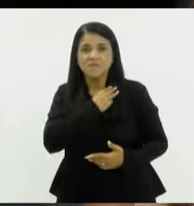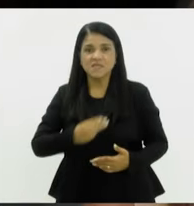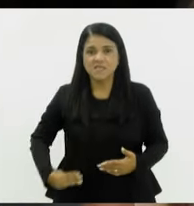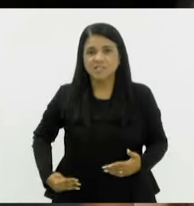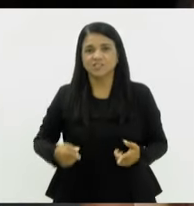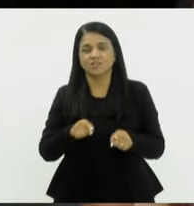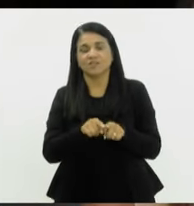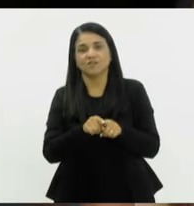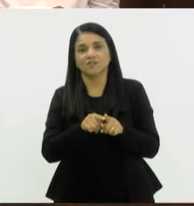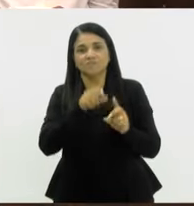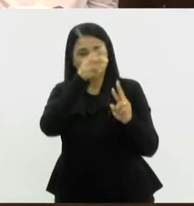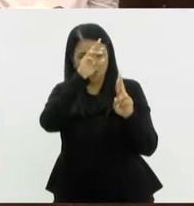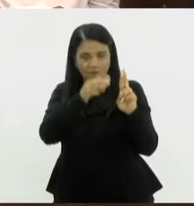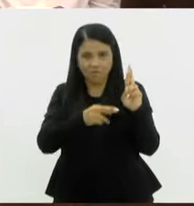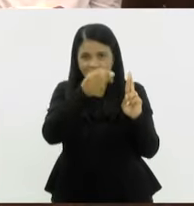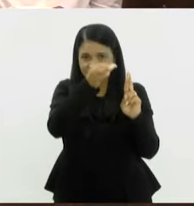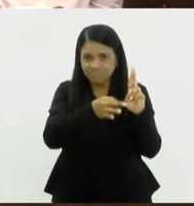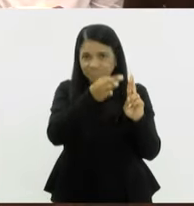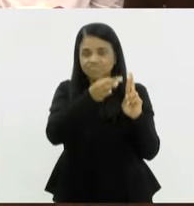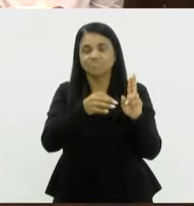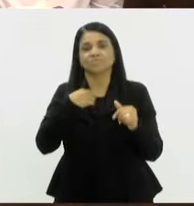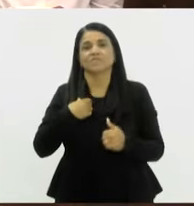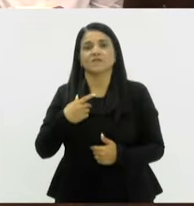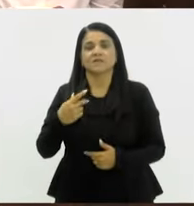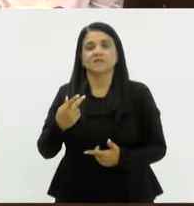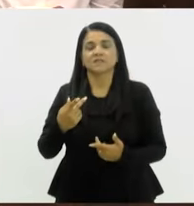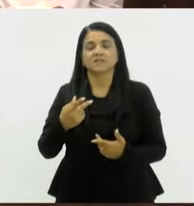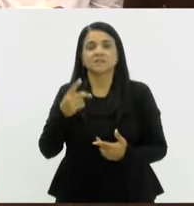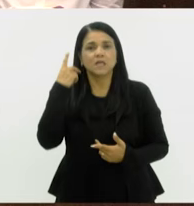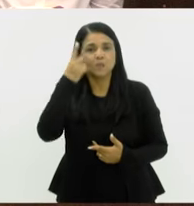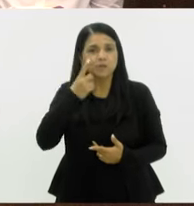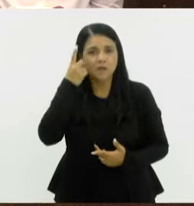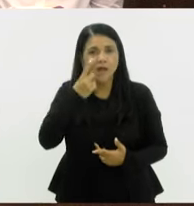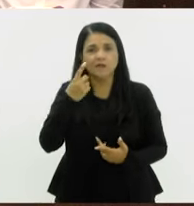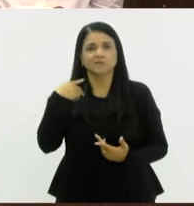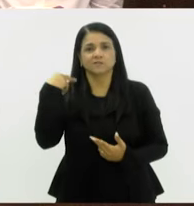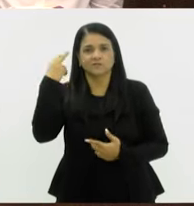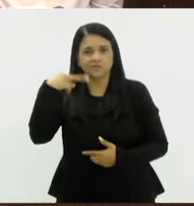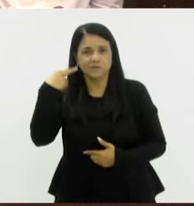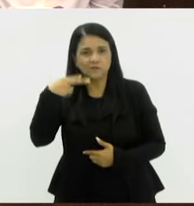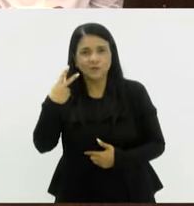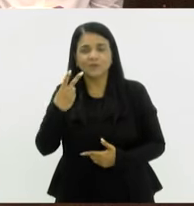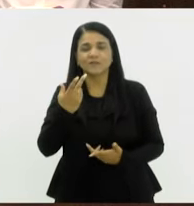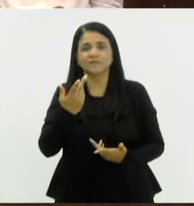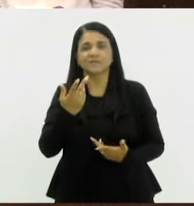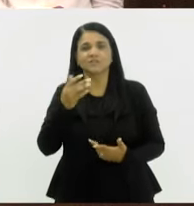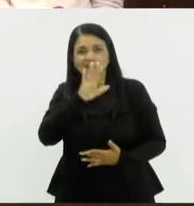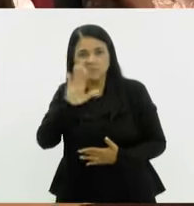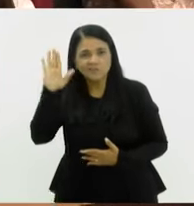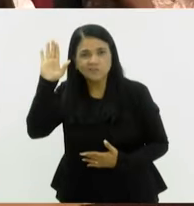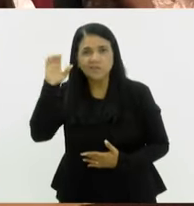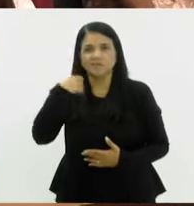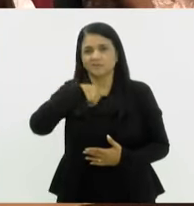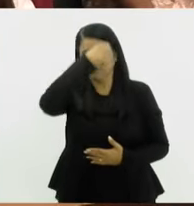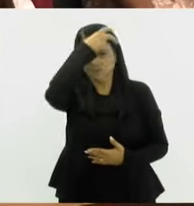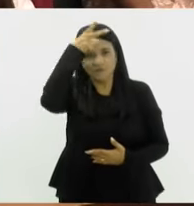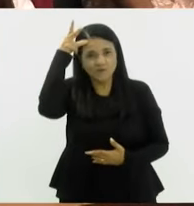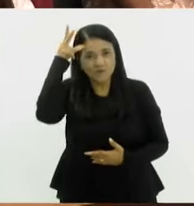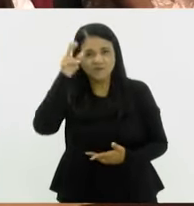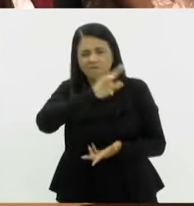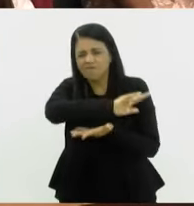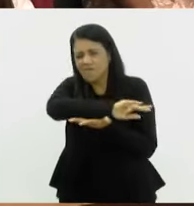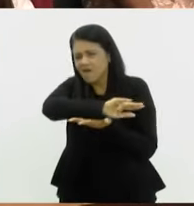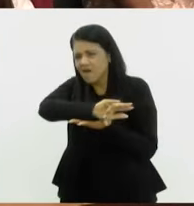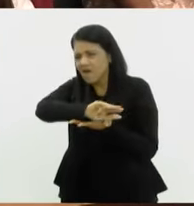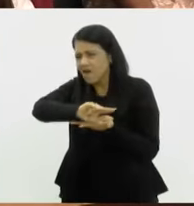desembargadora presidente de comissão deputadas vereadoras candidatas prefeitas Ora nós